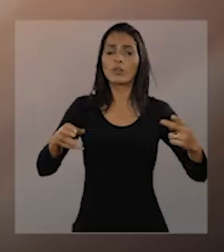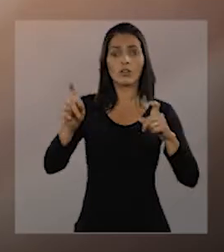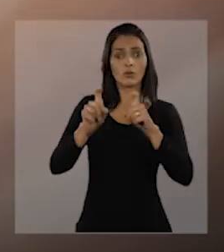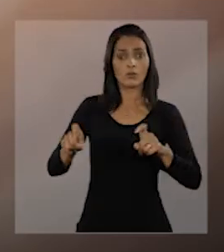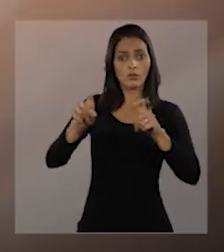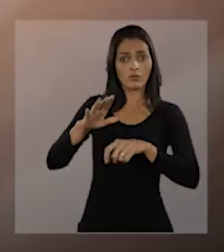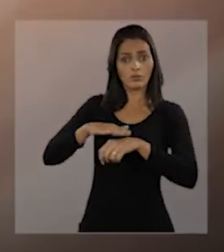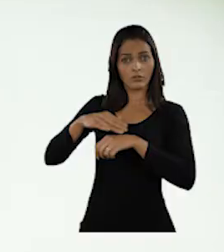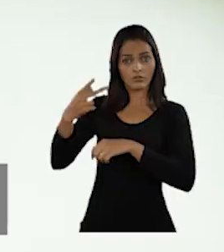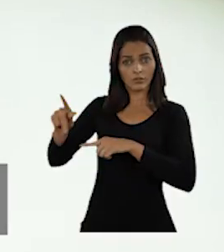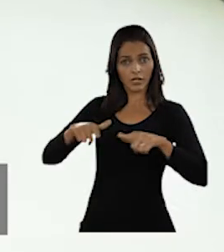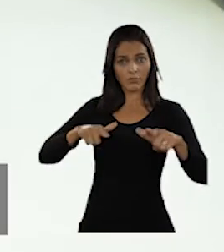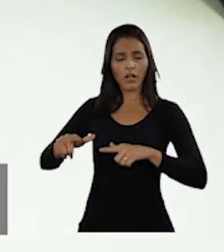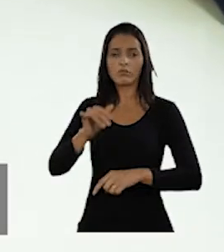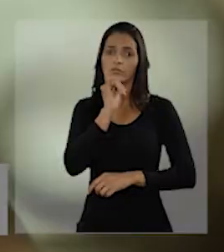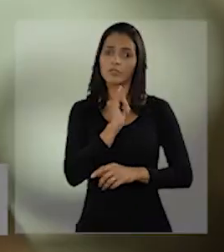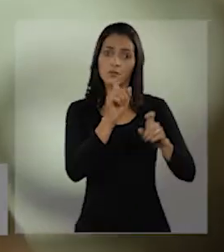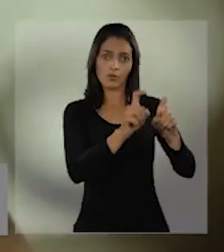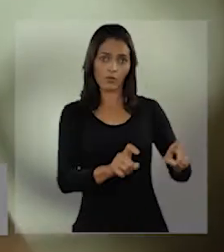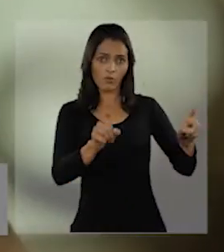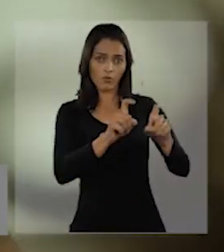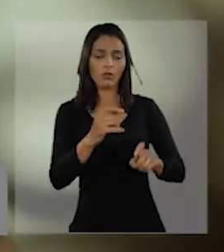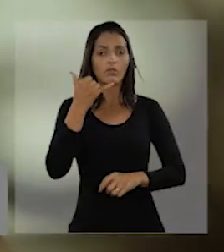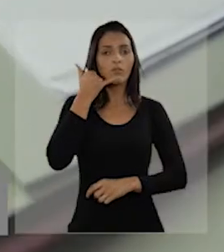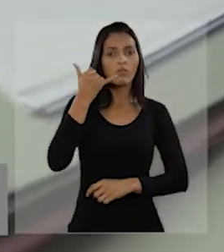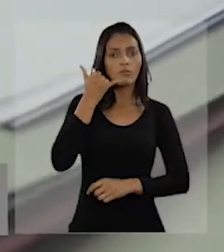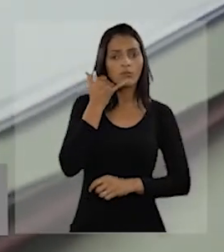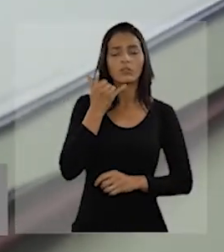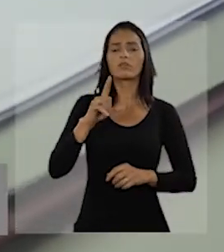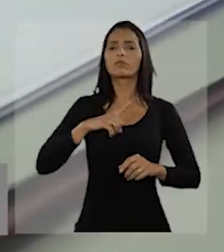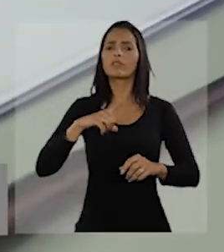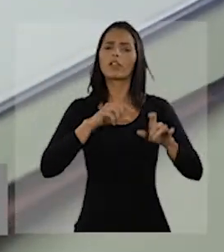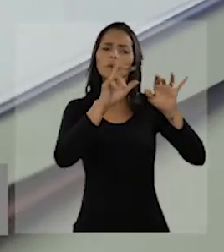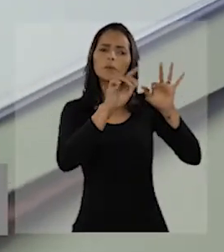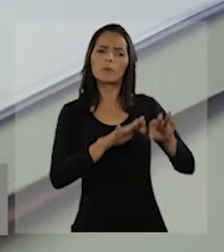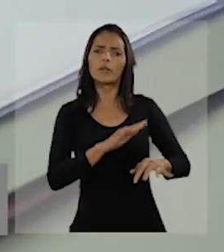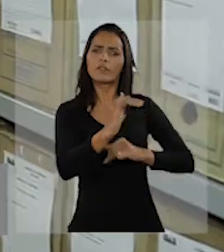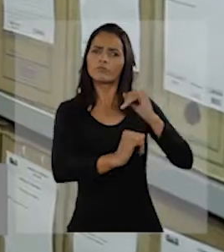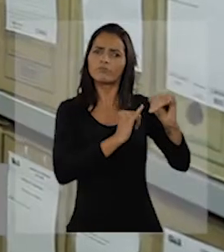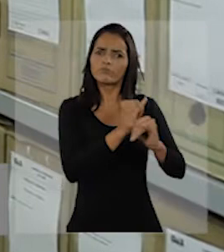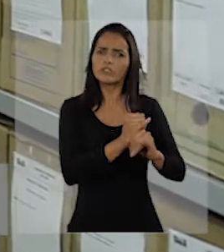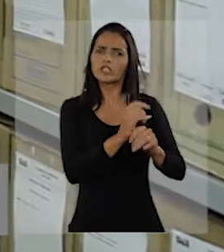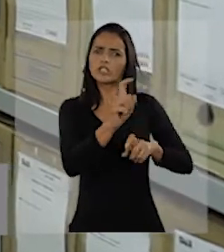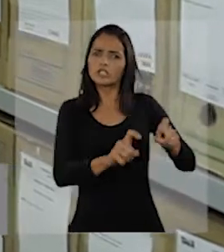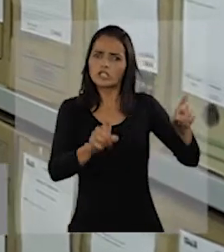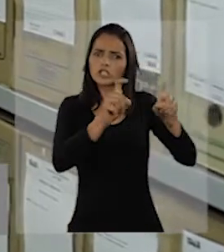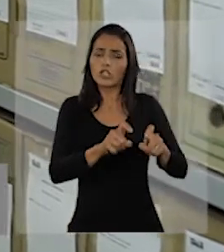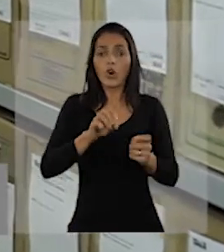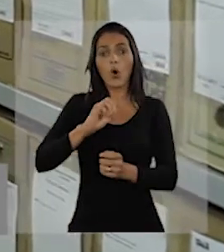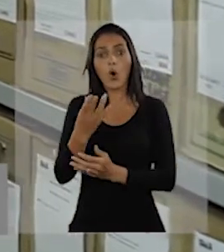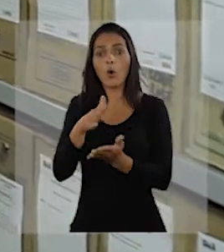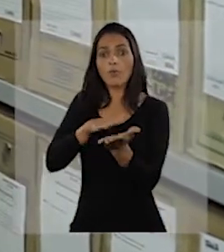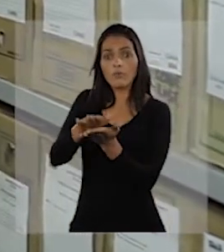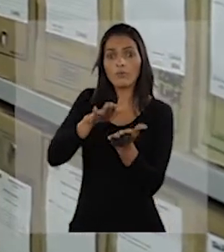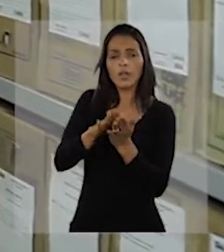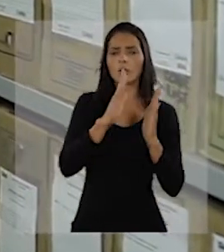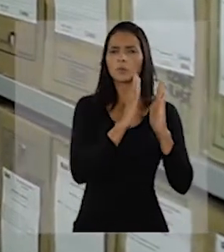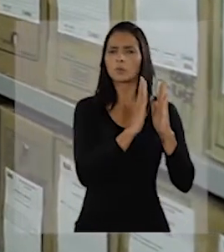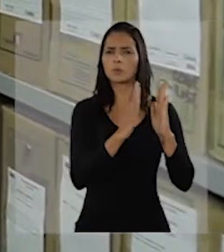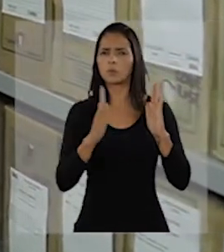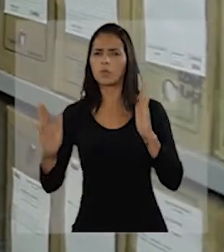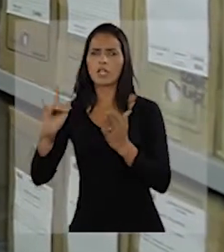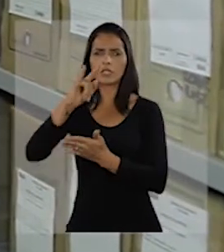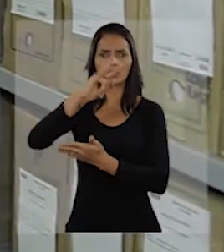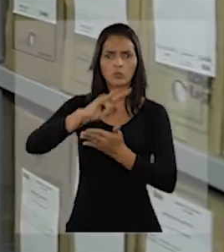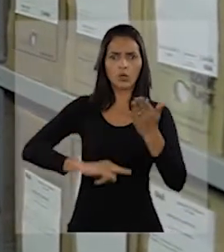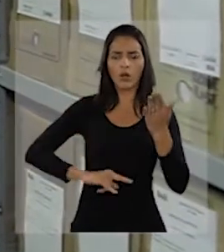exercício profissional, como computadores, telefones, arquivos digitais ou impressos, além de uma extensa gama de